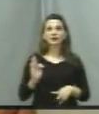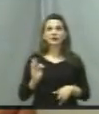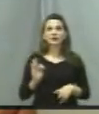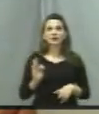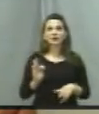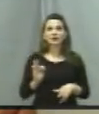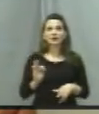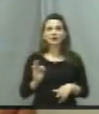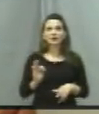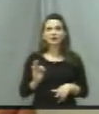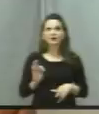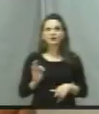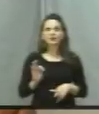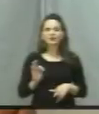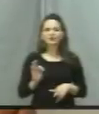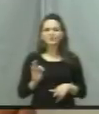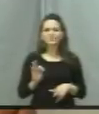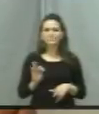ter